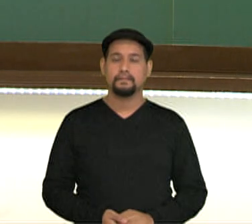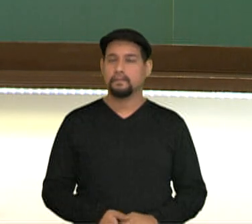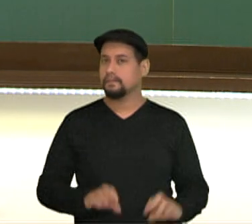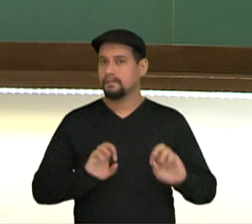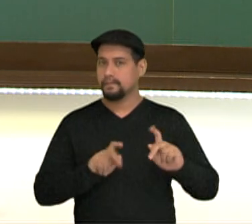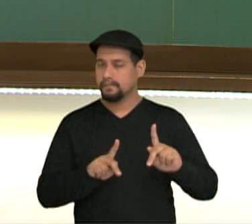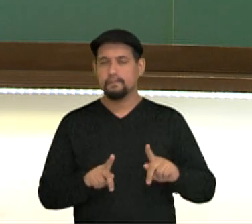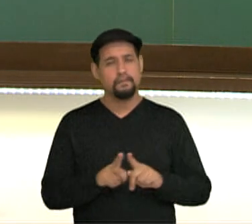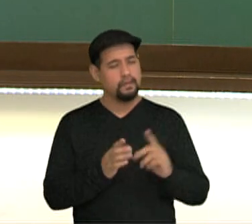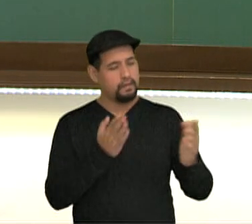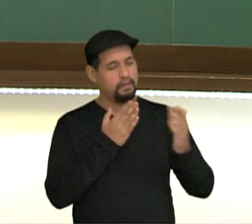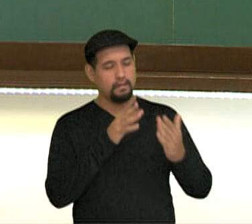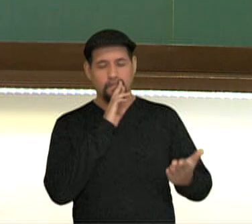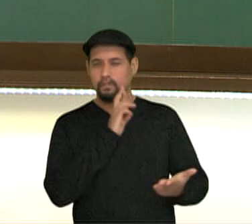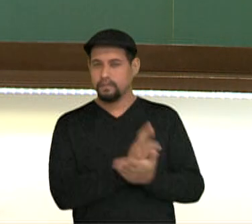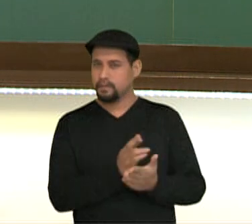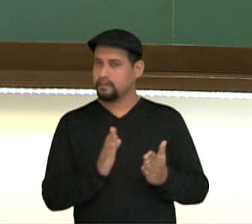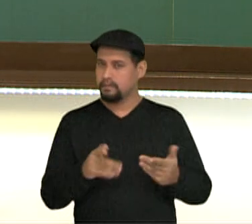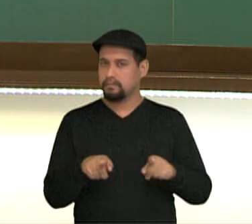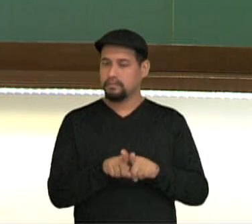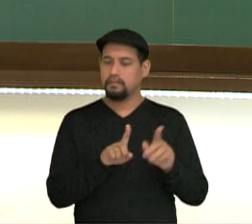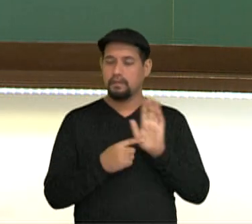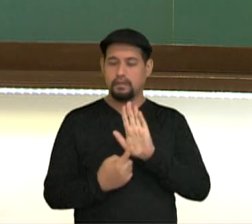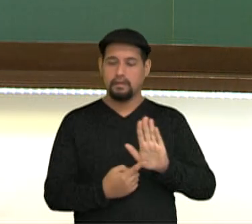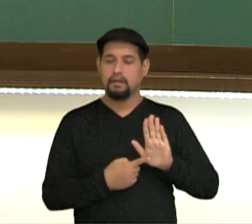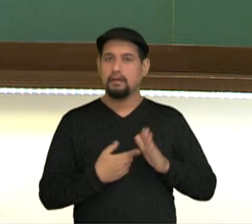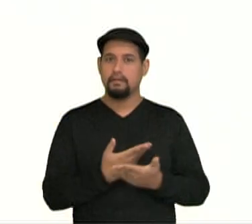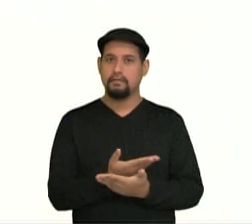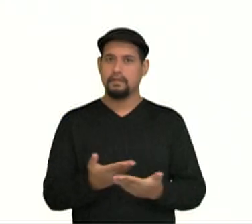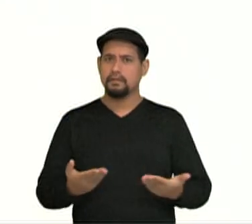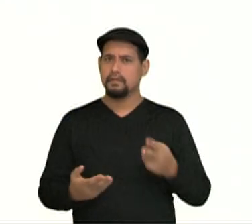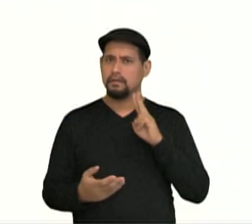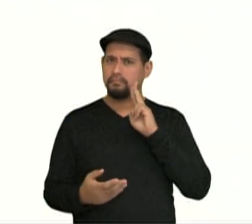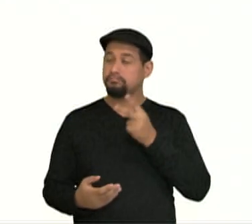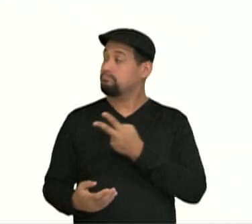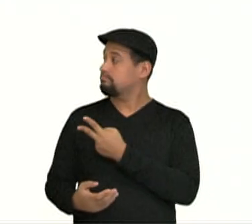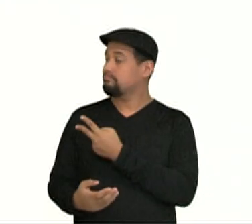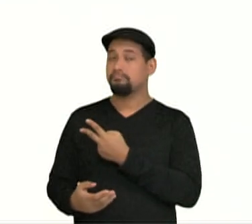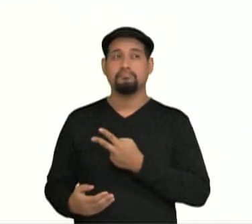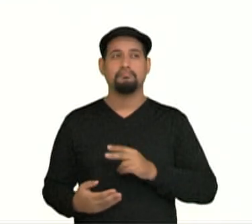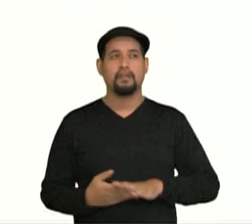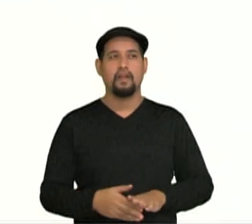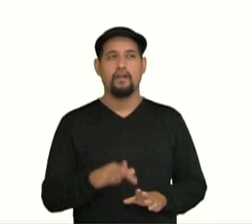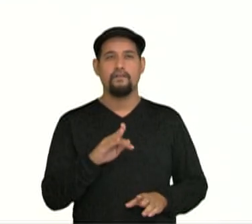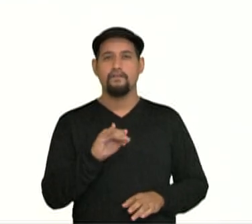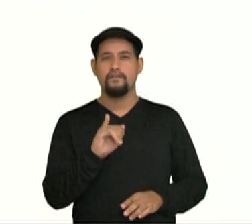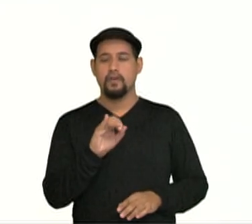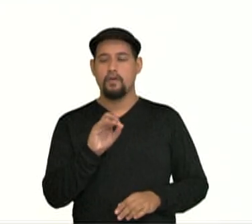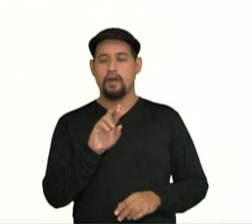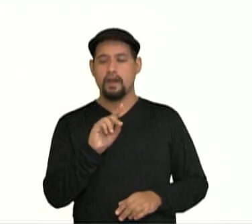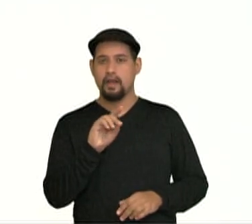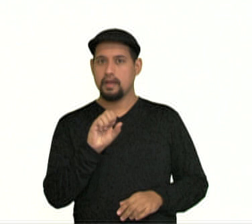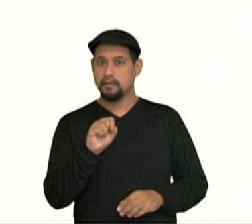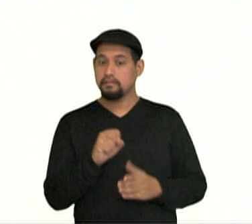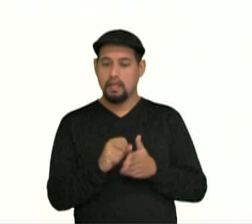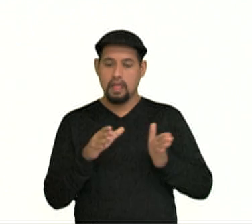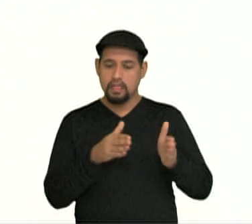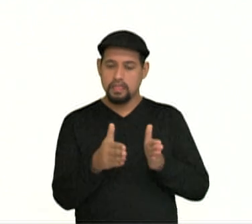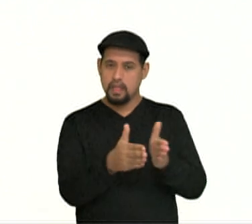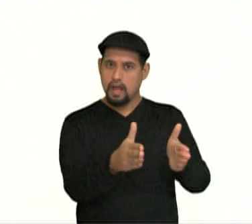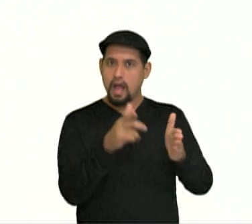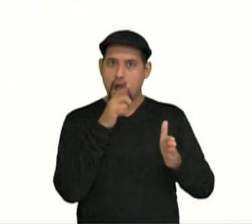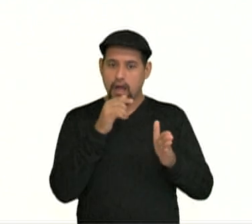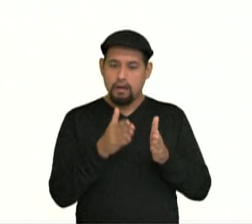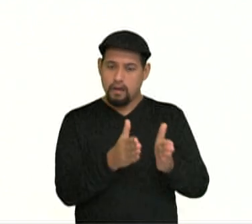Muito bem. Conferindo a tua resposta aqui com aquela que eu vou apresentar para você, olha ali, ó. Fiordes são grandes entradas do mar em volta de altas